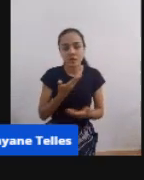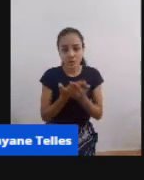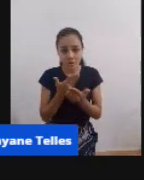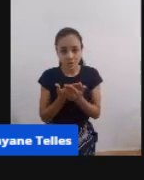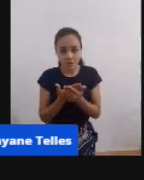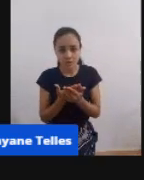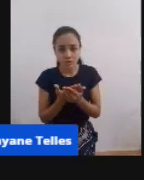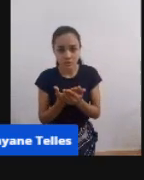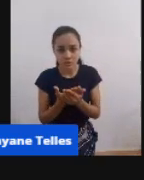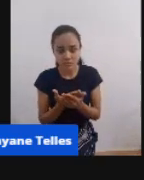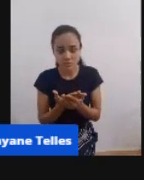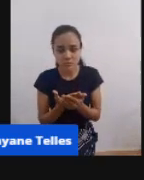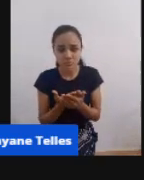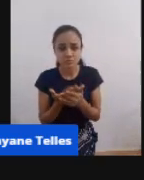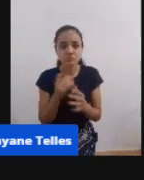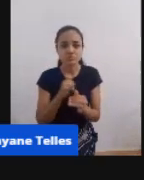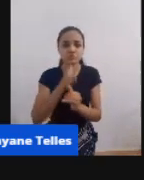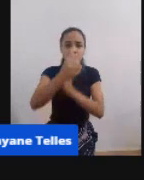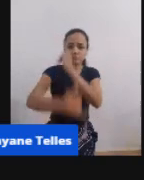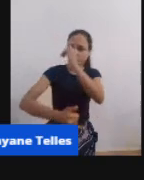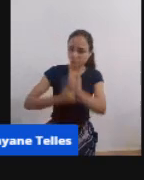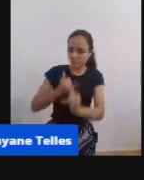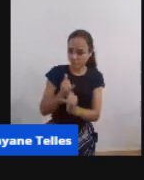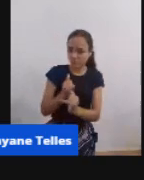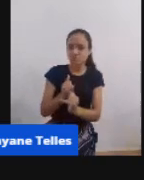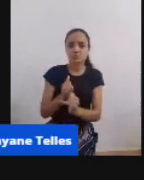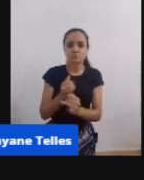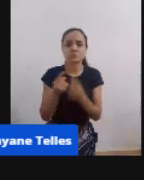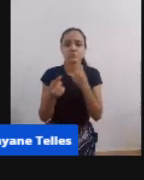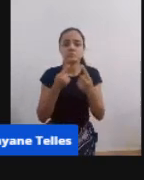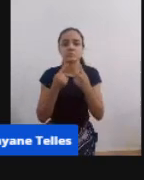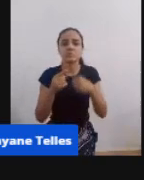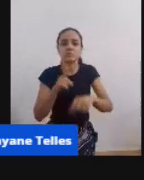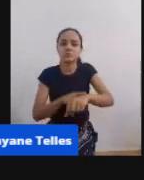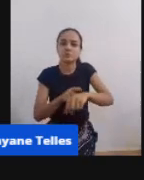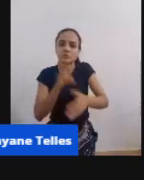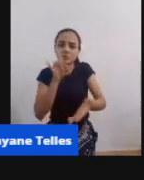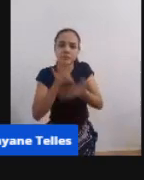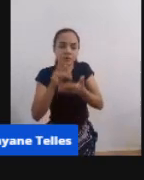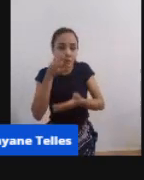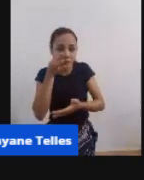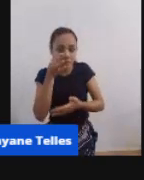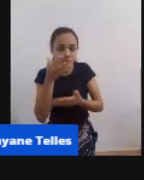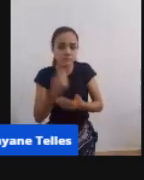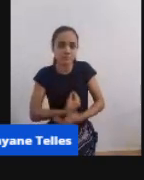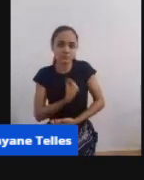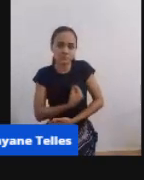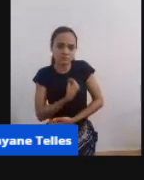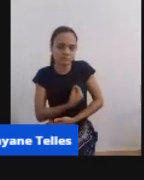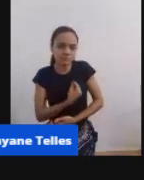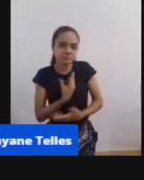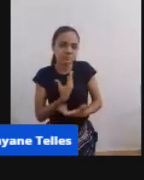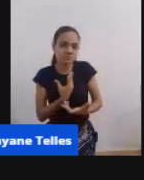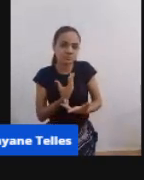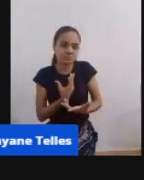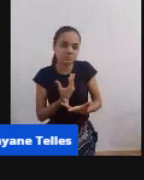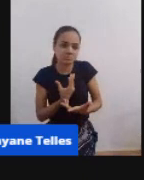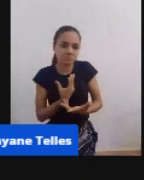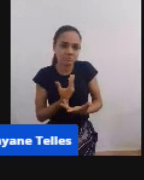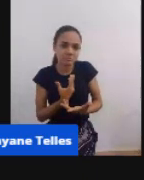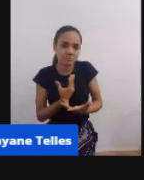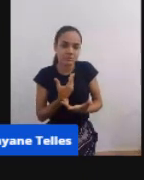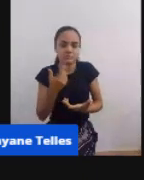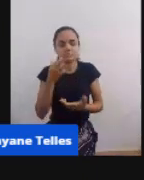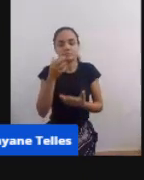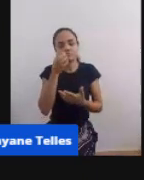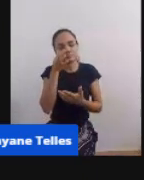com eles em tempo real? Posso resolver as dúvidas dele no exato momento em que nós estamos discutindo a